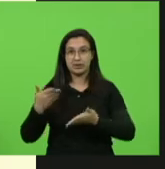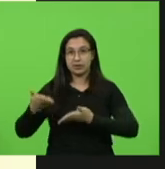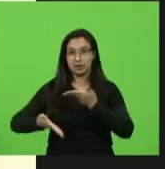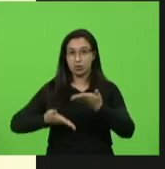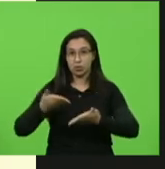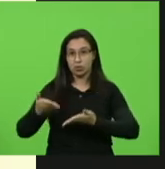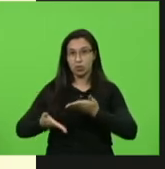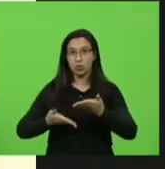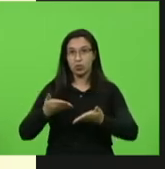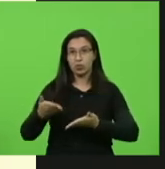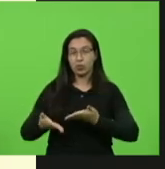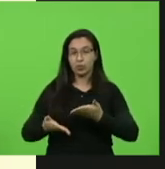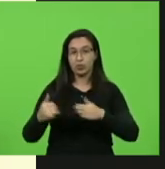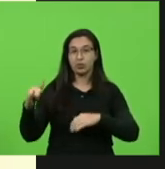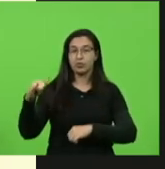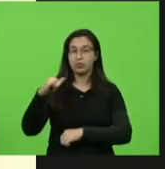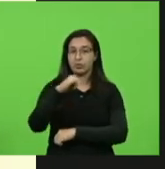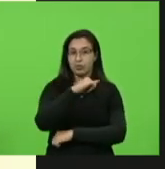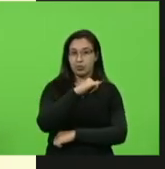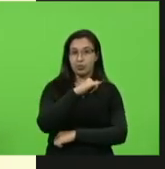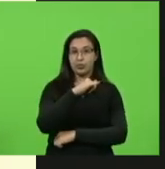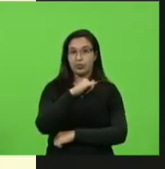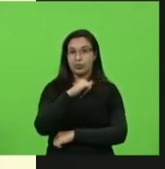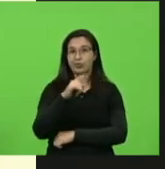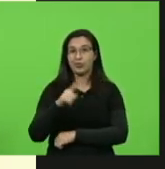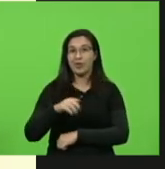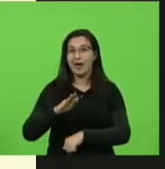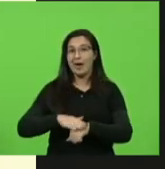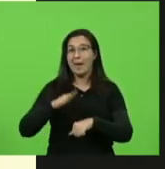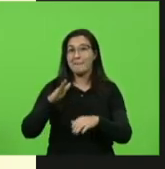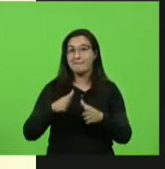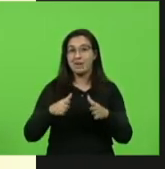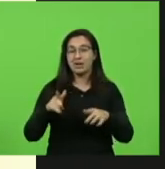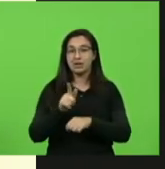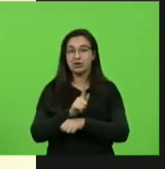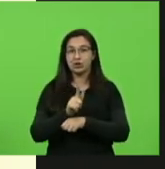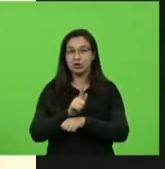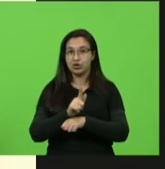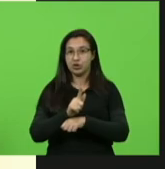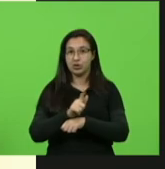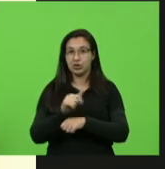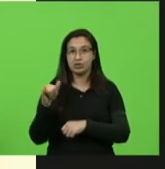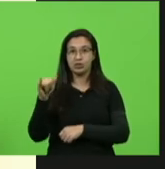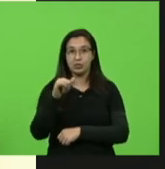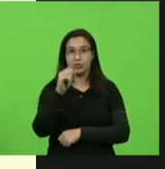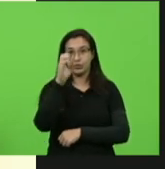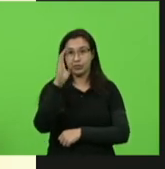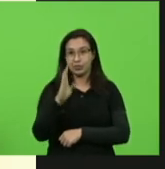a empresa que cuida do aeroporto, aliás, é a maior empresa de gestão de aeroportos do Brasil.